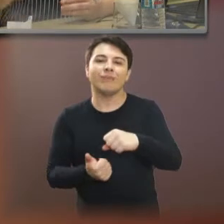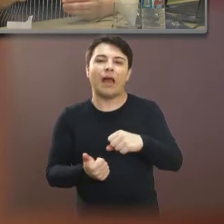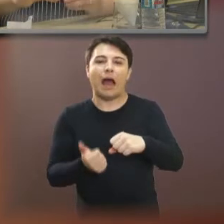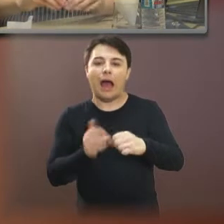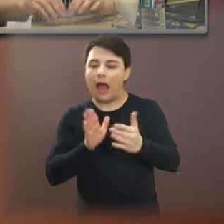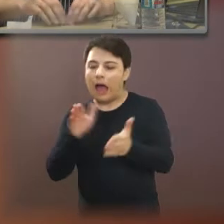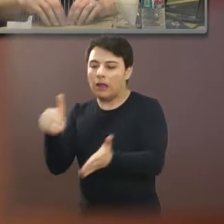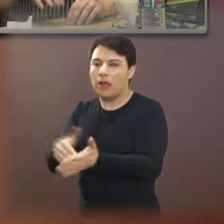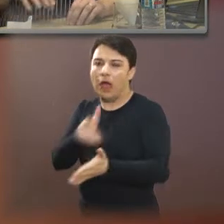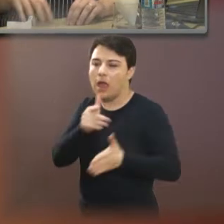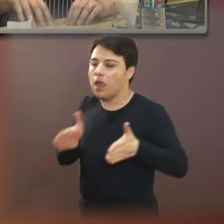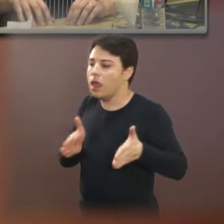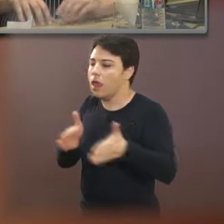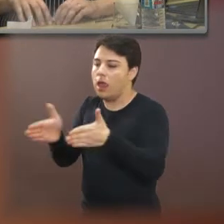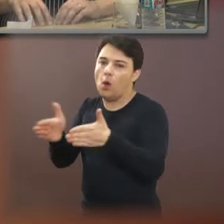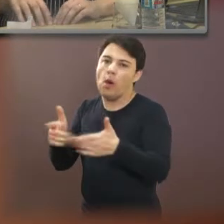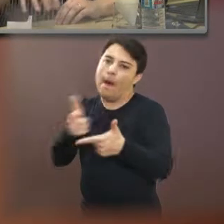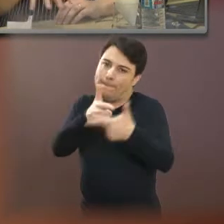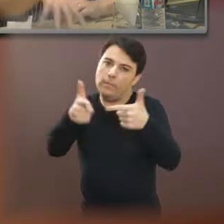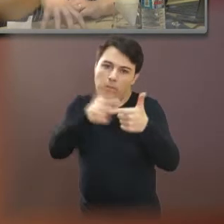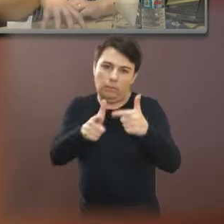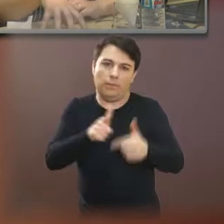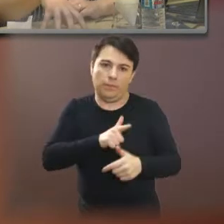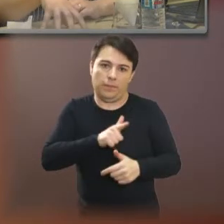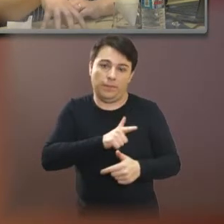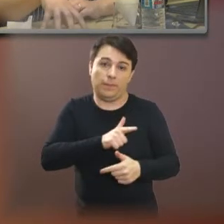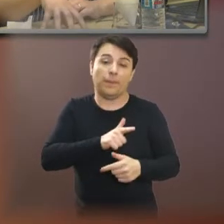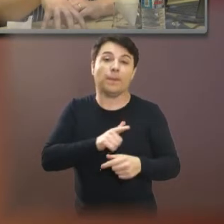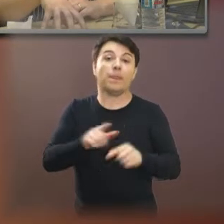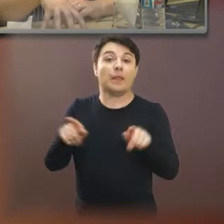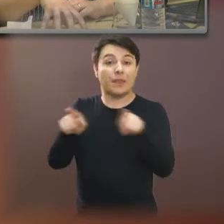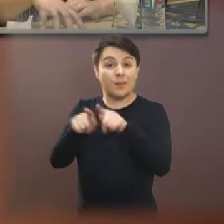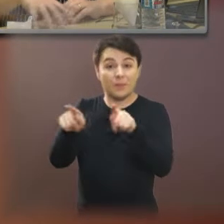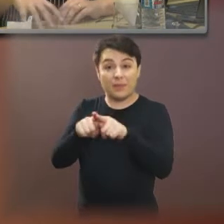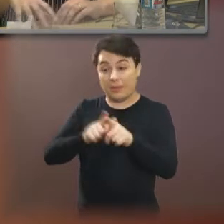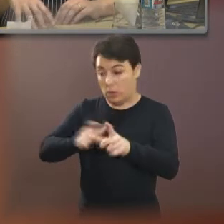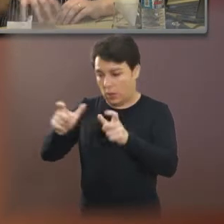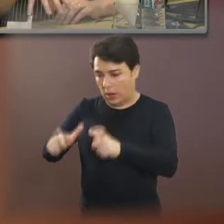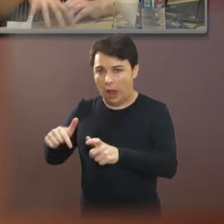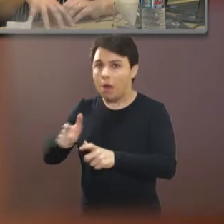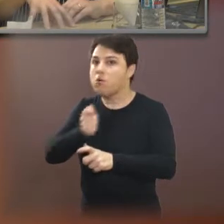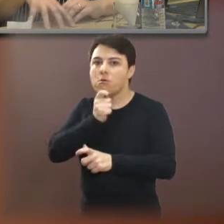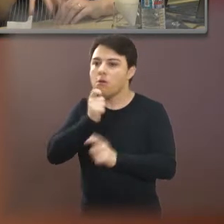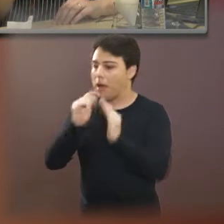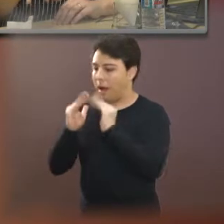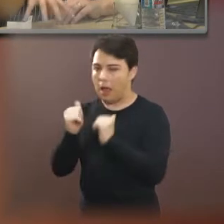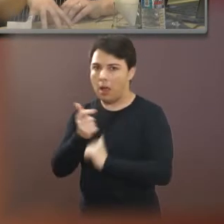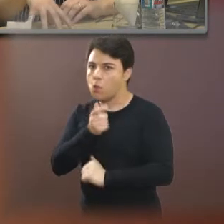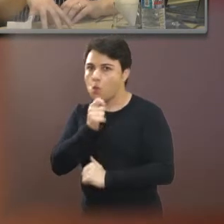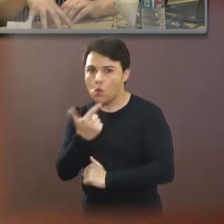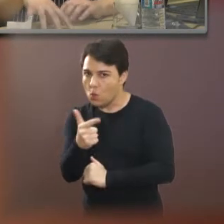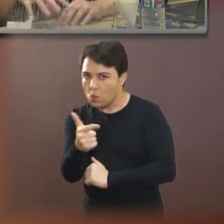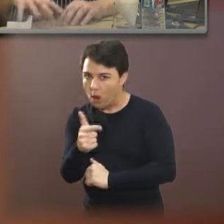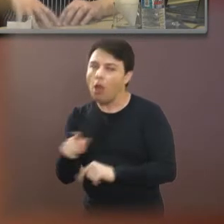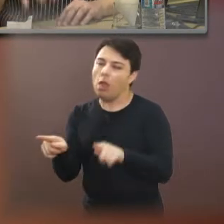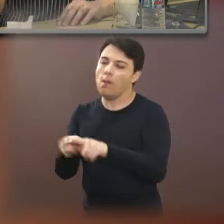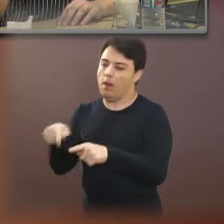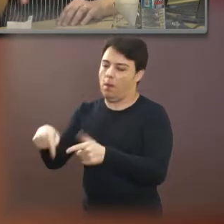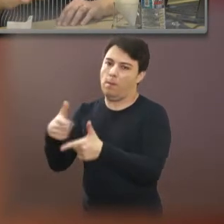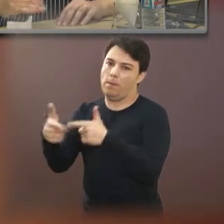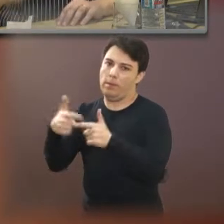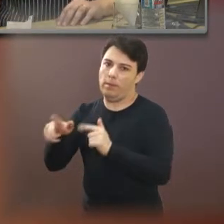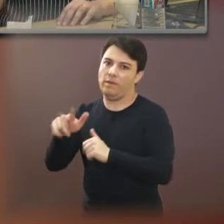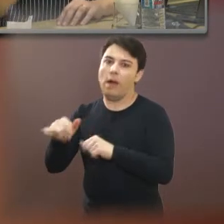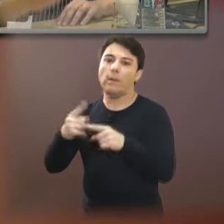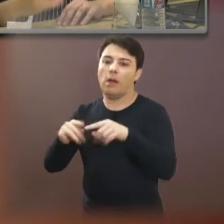córregos. Então, a gente tem problema da área urbanizada e da área a urbanizar. A área que está em edificação,